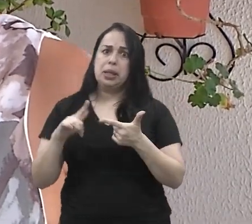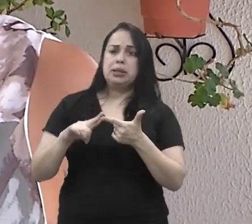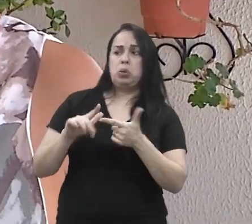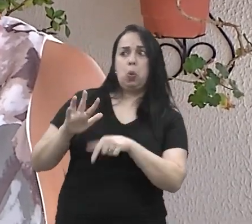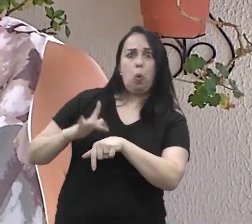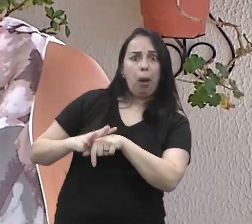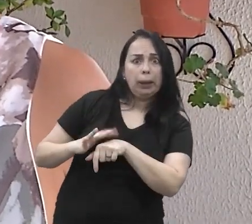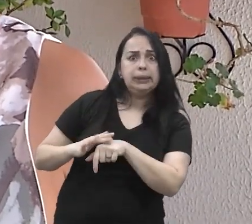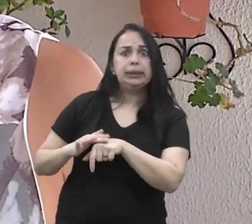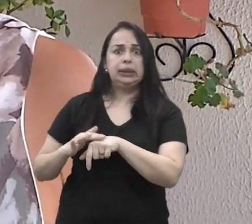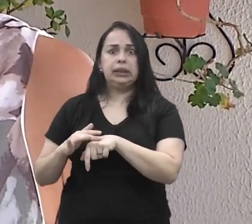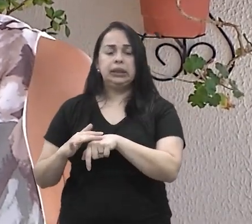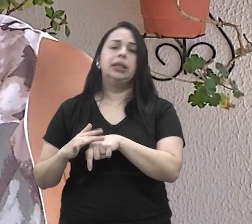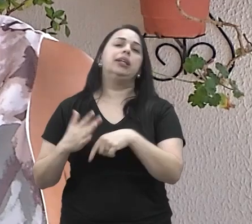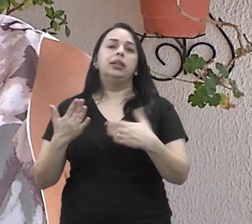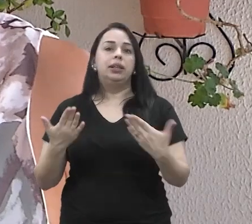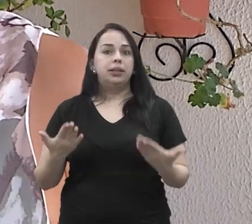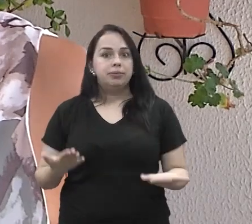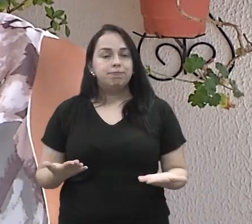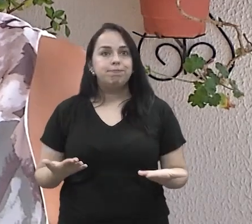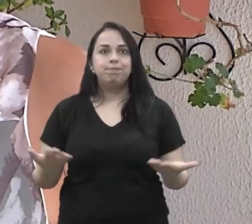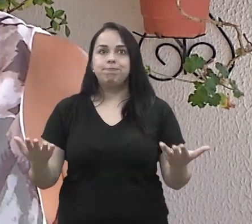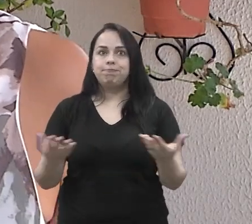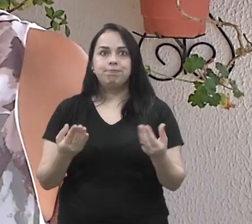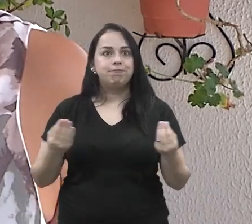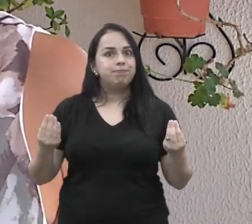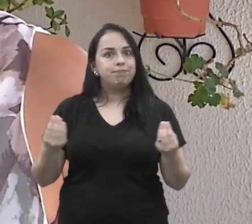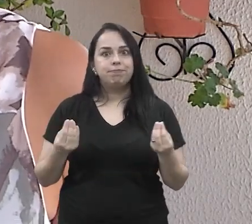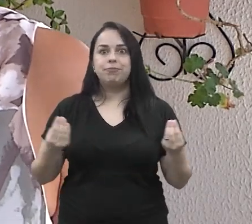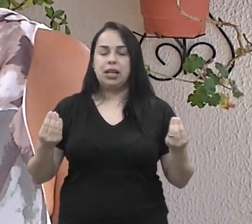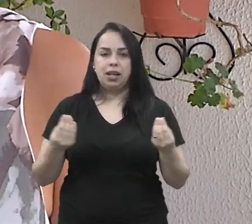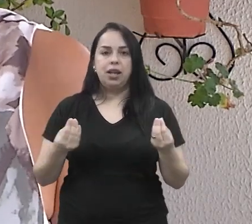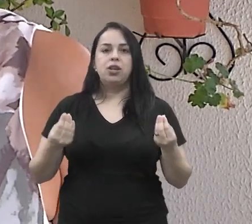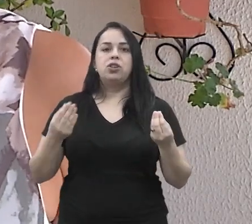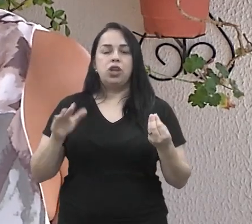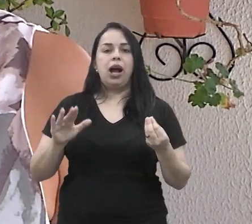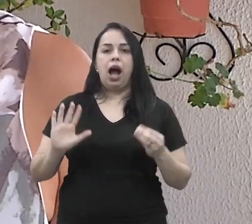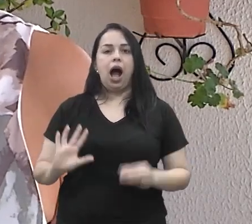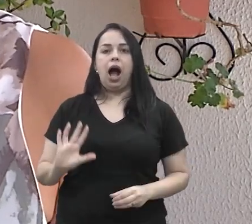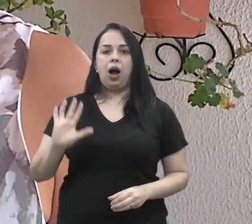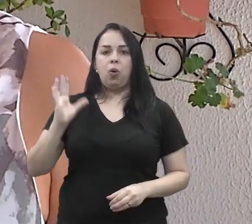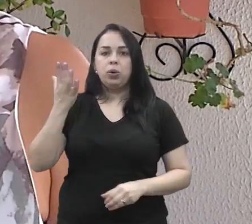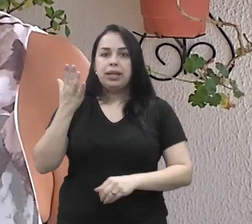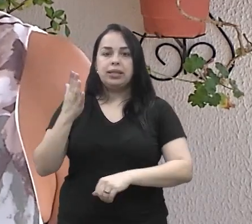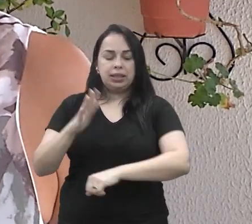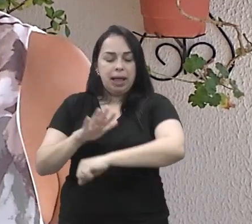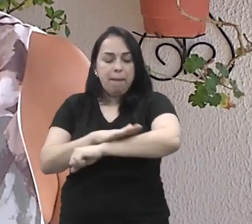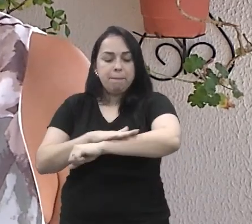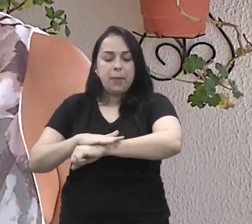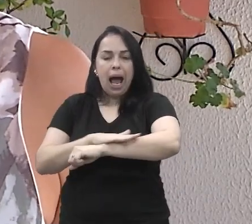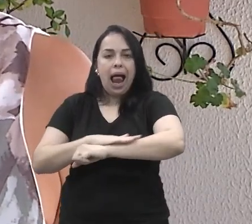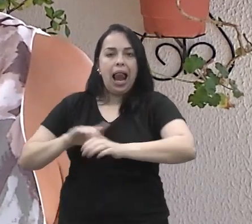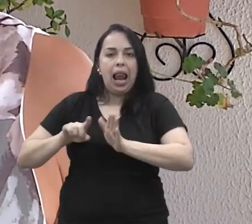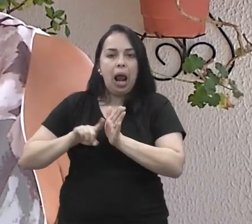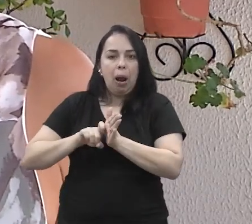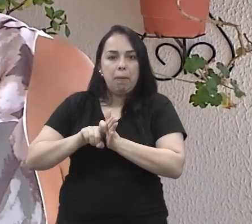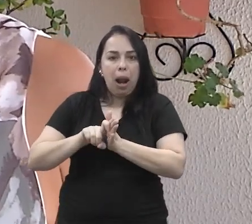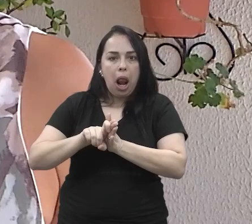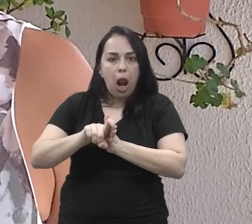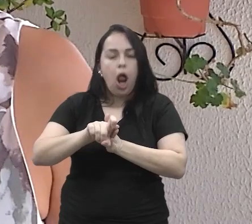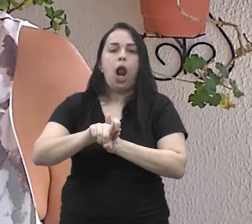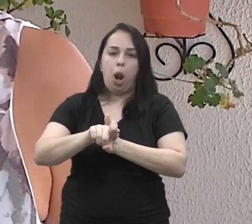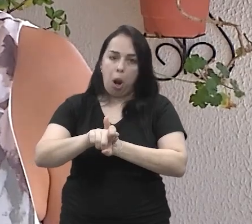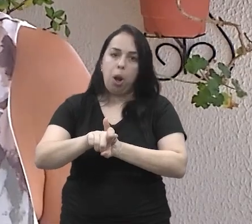Pessoas sadias, pessoas doentes, então as pessoas já têm uma colonização na pele, principalmente